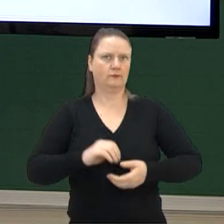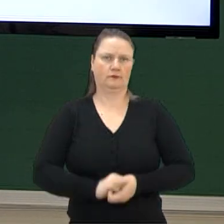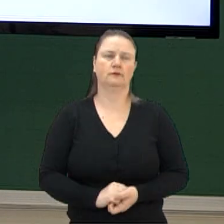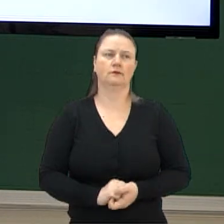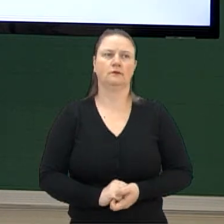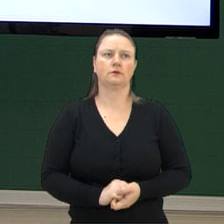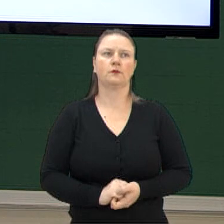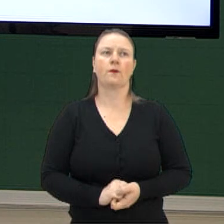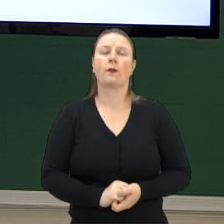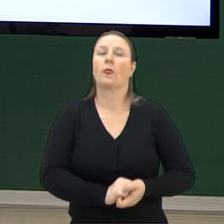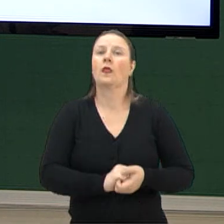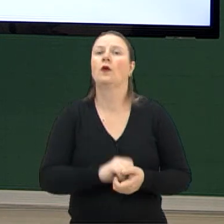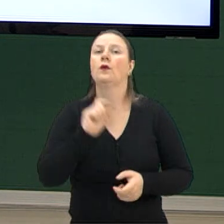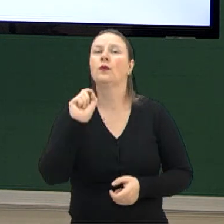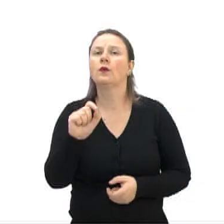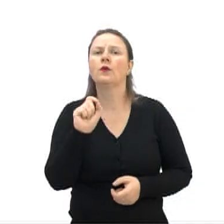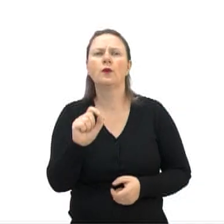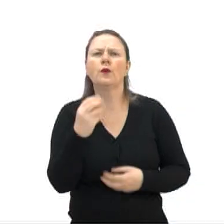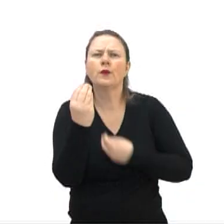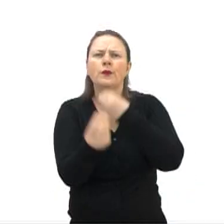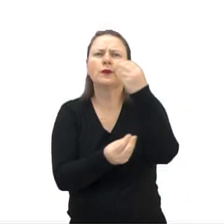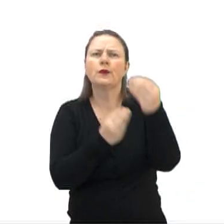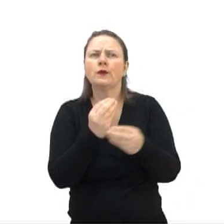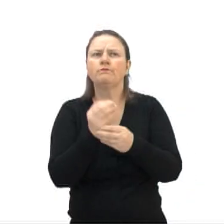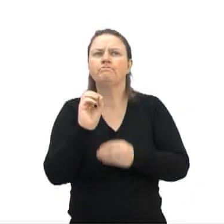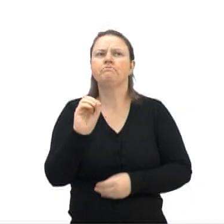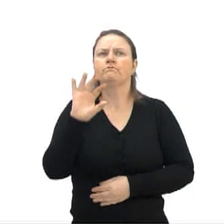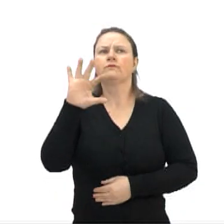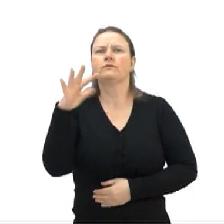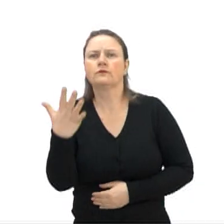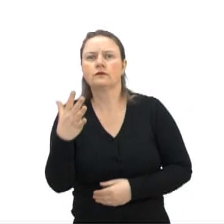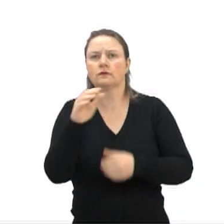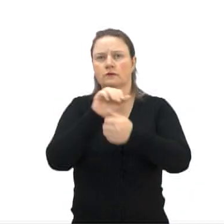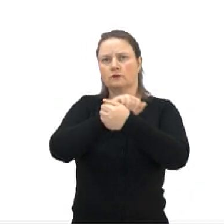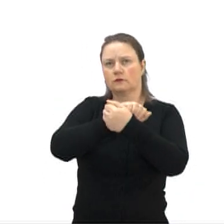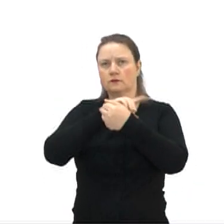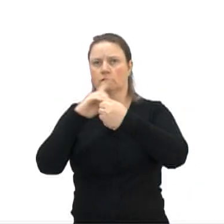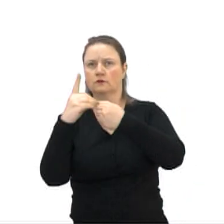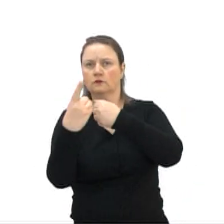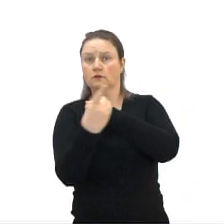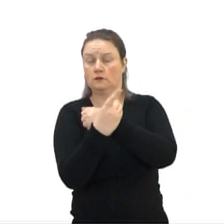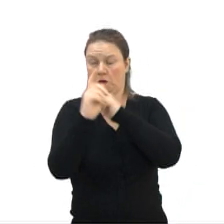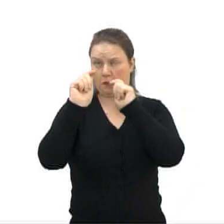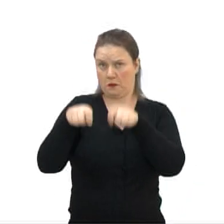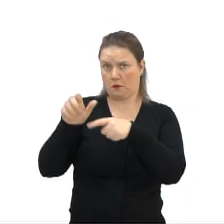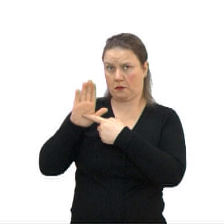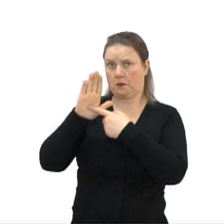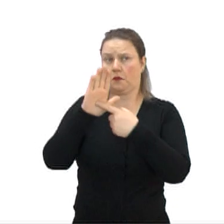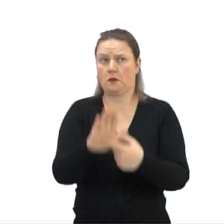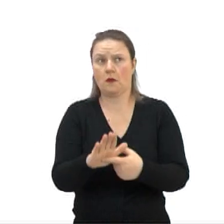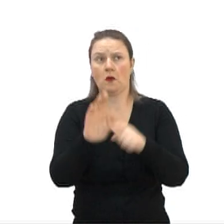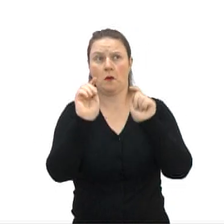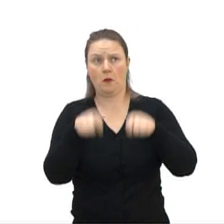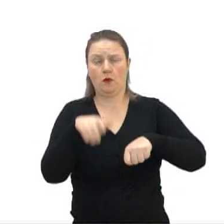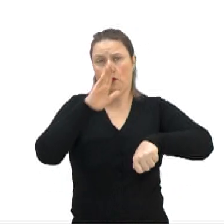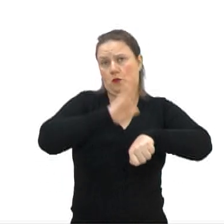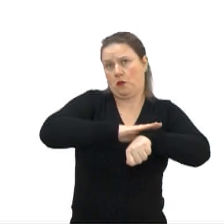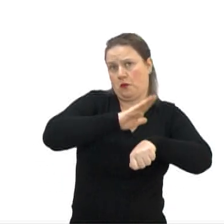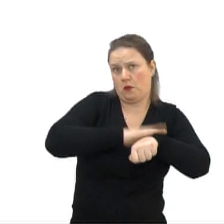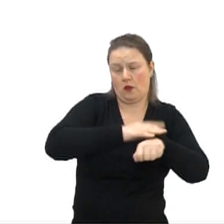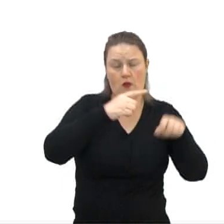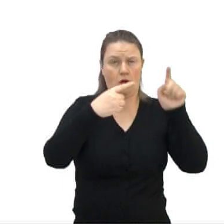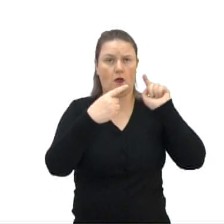tenho quais são as circunstâncias que os meus advérbios podem representar. Eles podem representar o